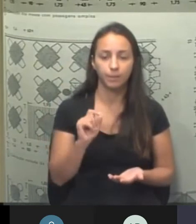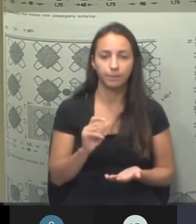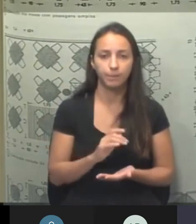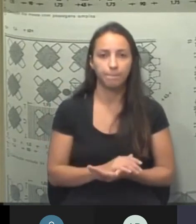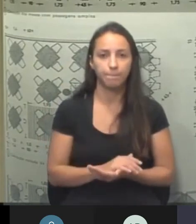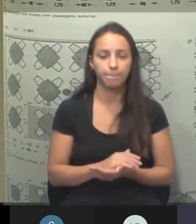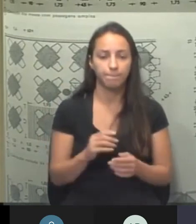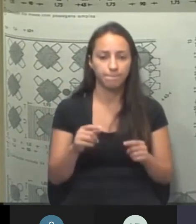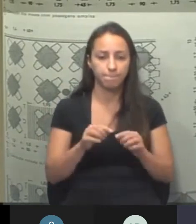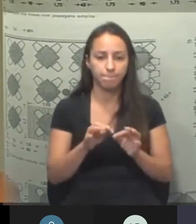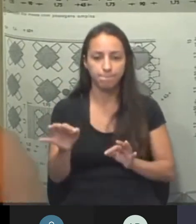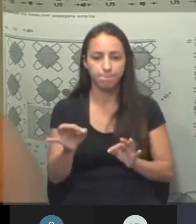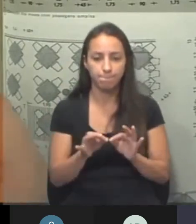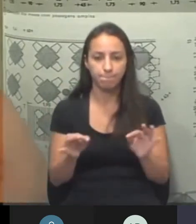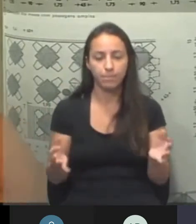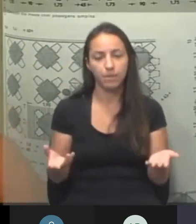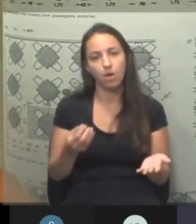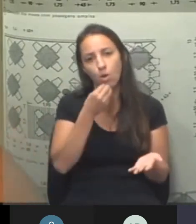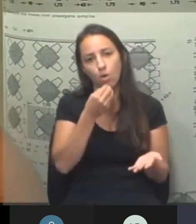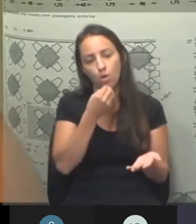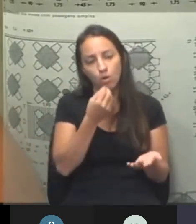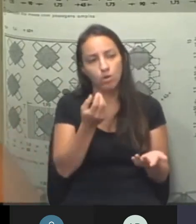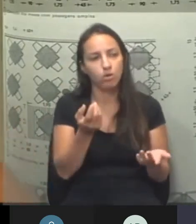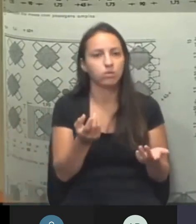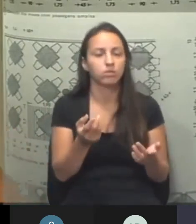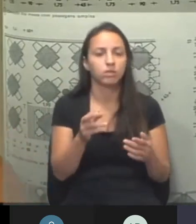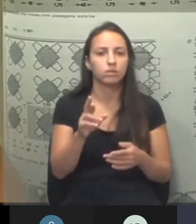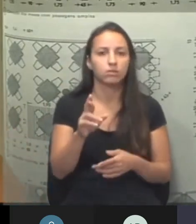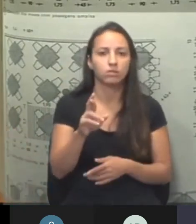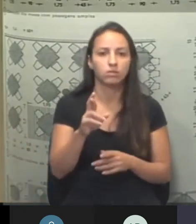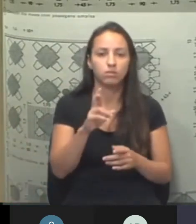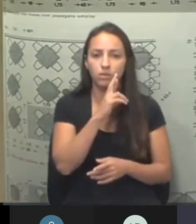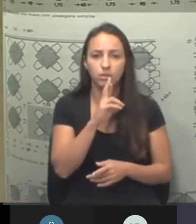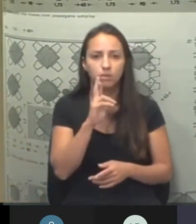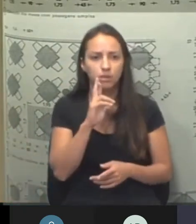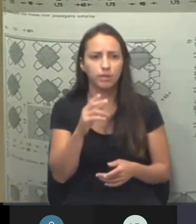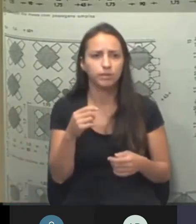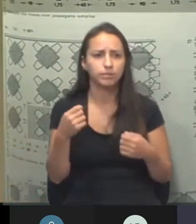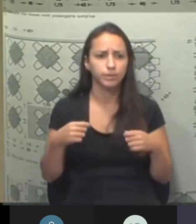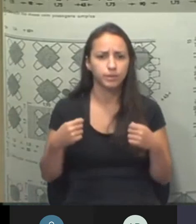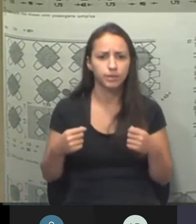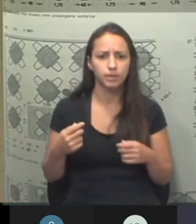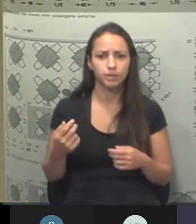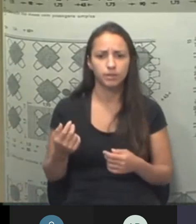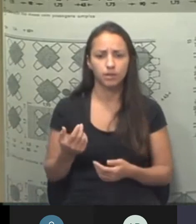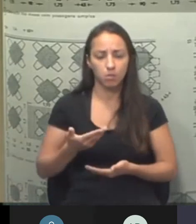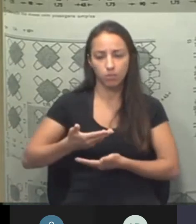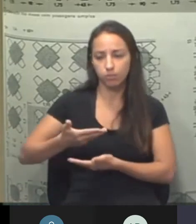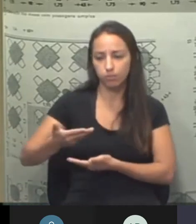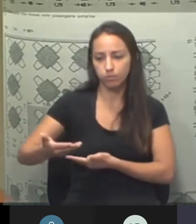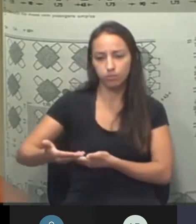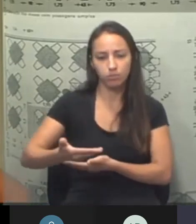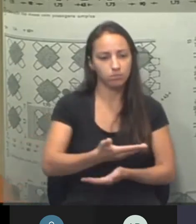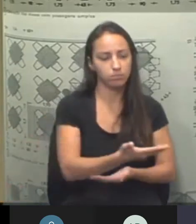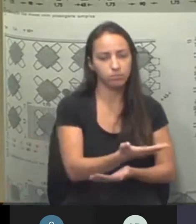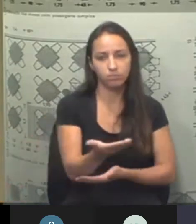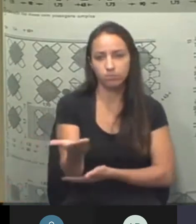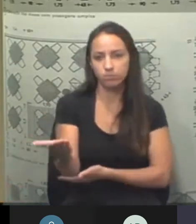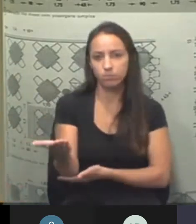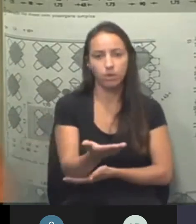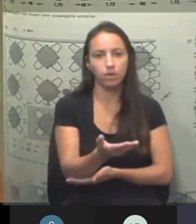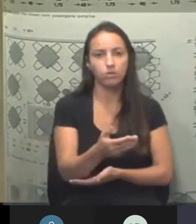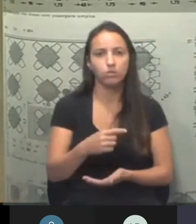aqui um espaçamento, claro que no restaurante ainda tem que ter a passagem de um garçom, mas na escola você tem que